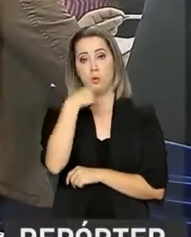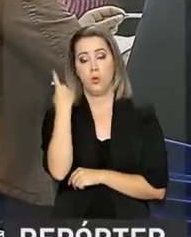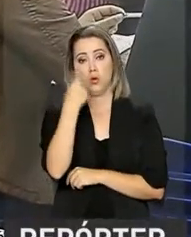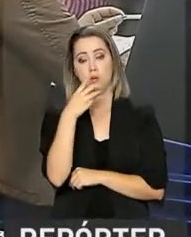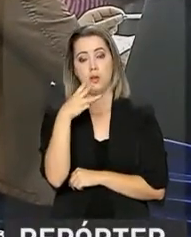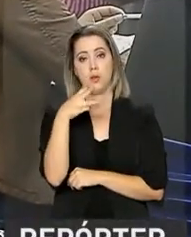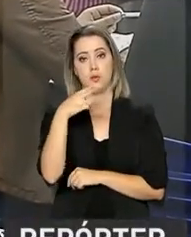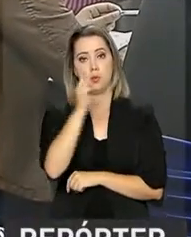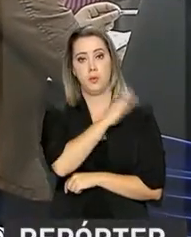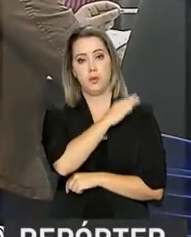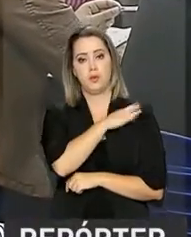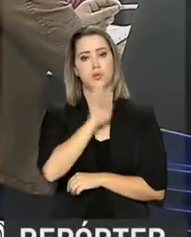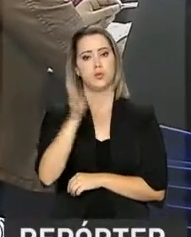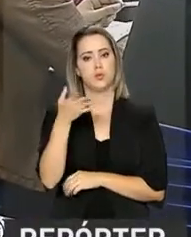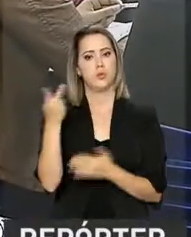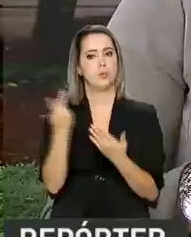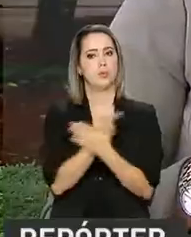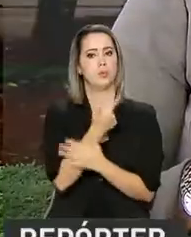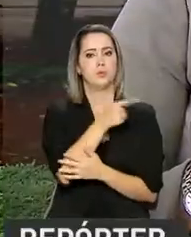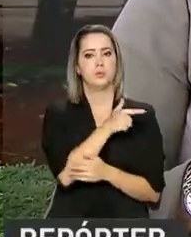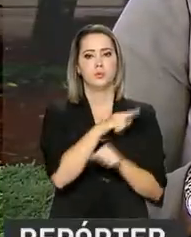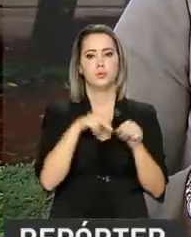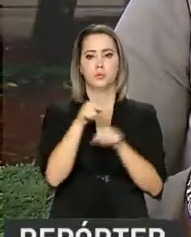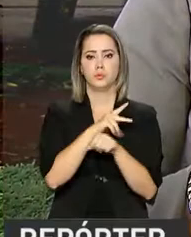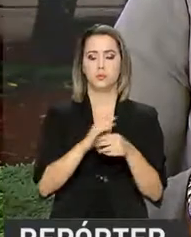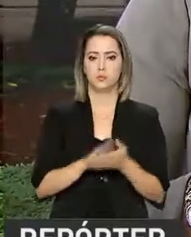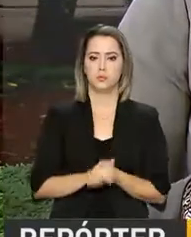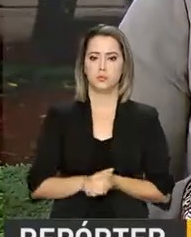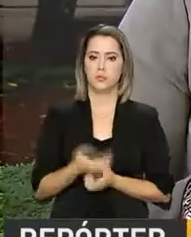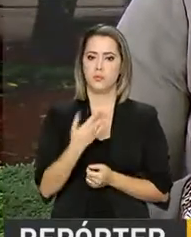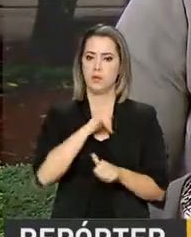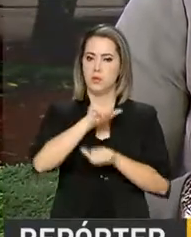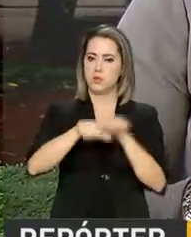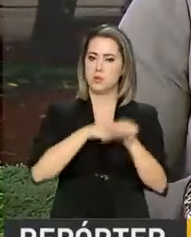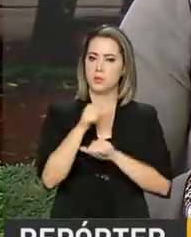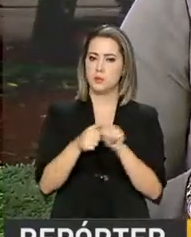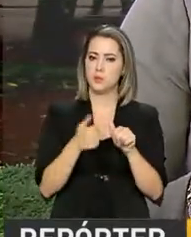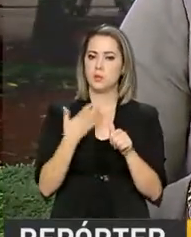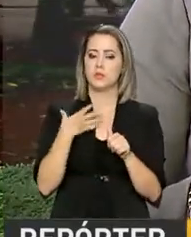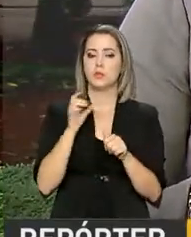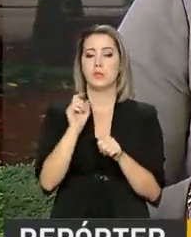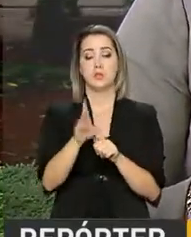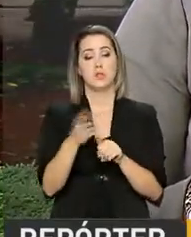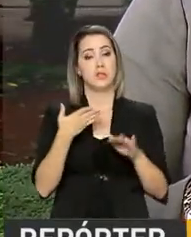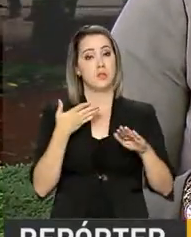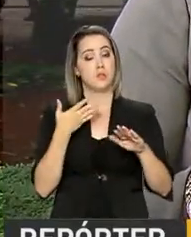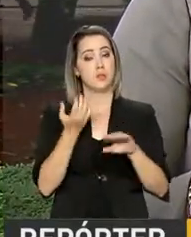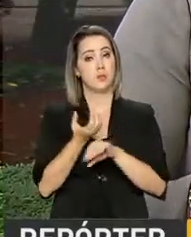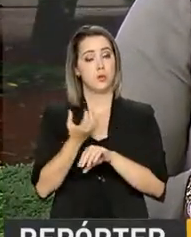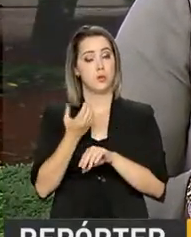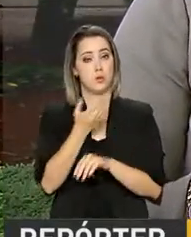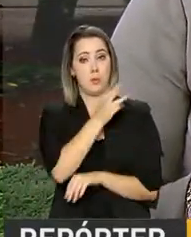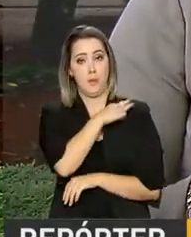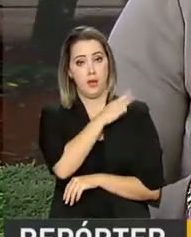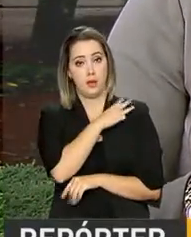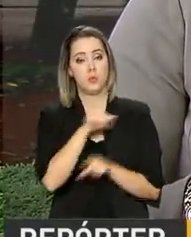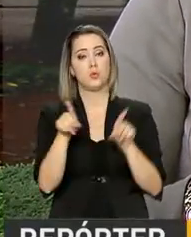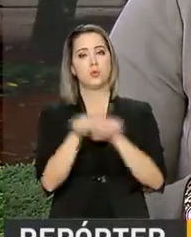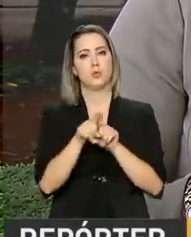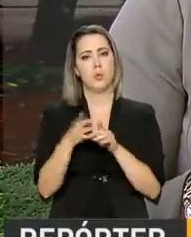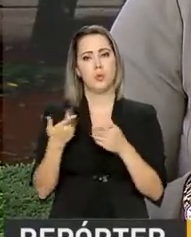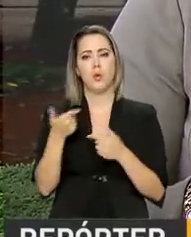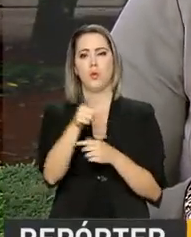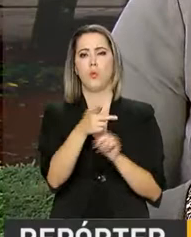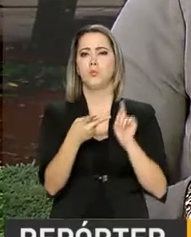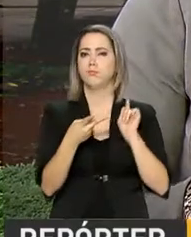já existe em muitos países. As mudanças não alcançaram só o ensino médio. O próximo passo